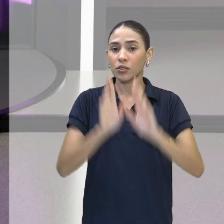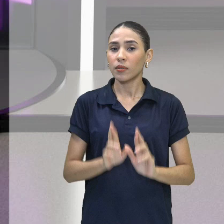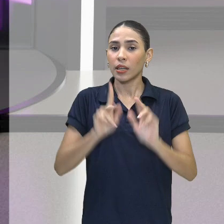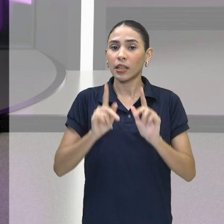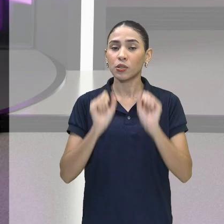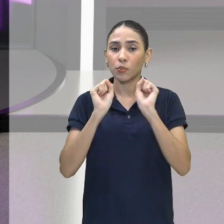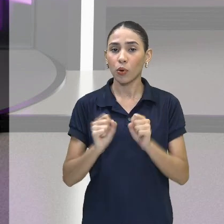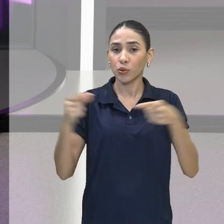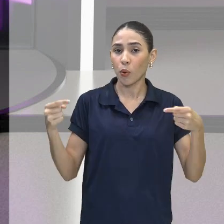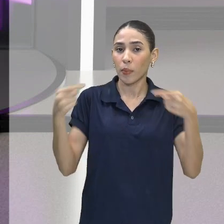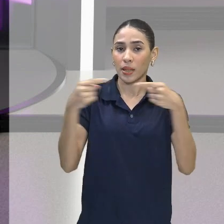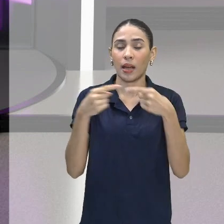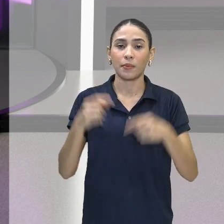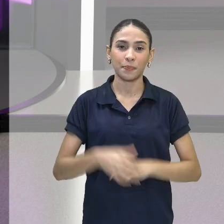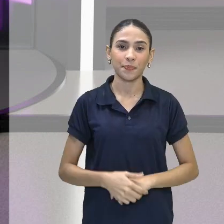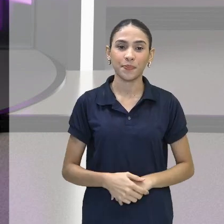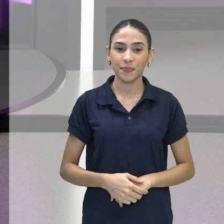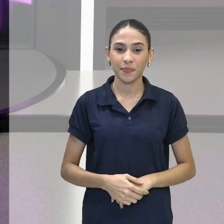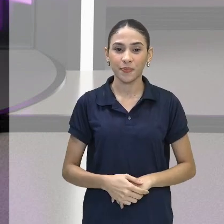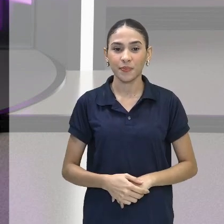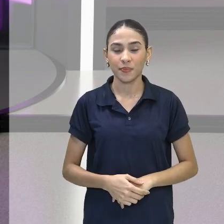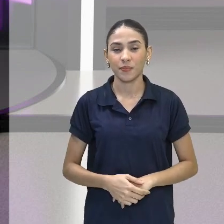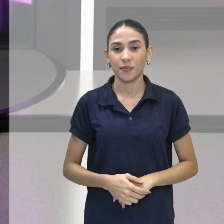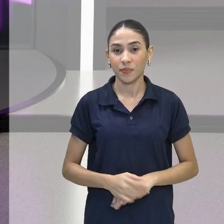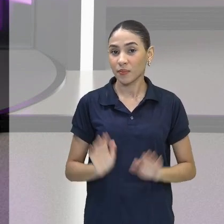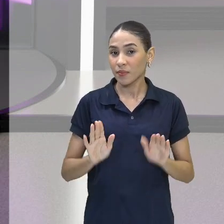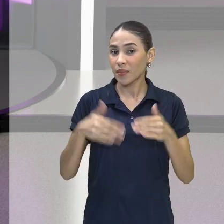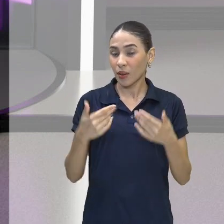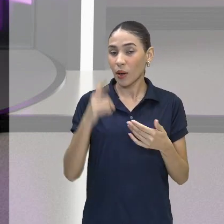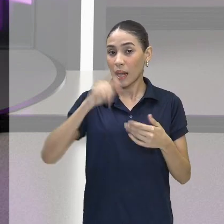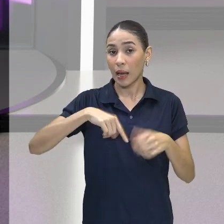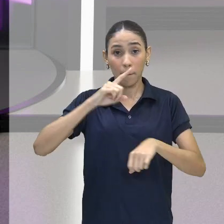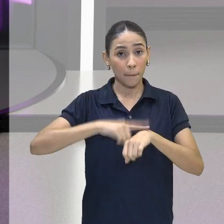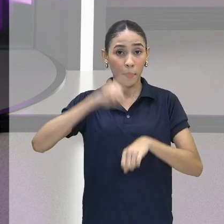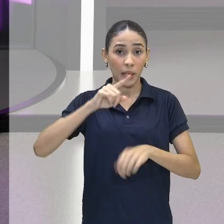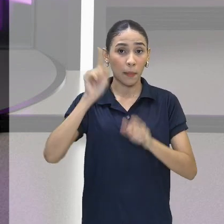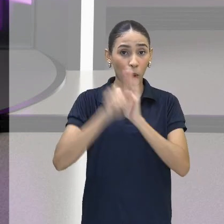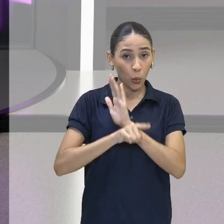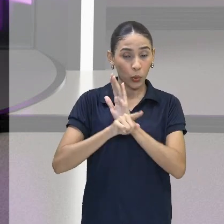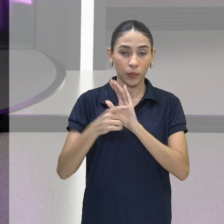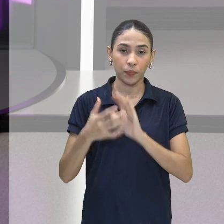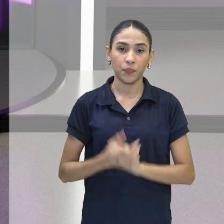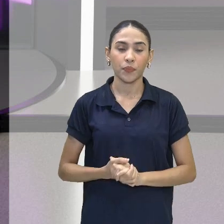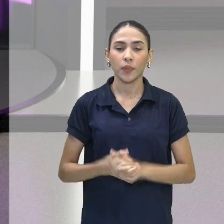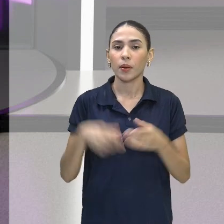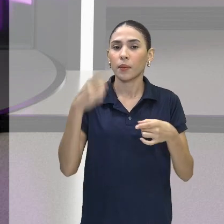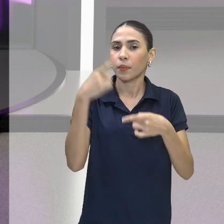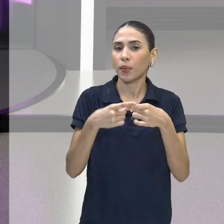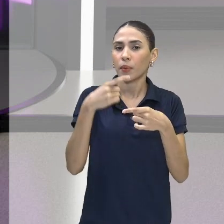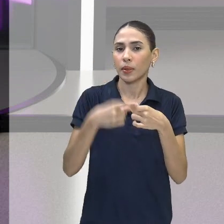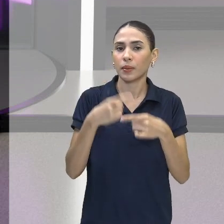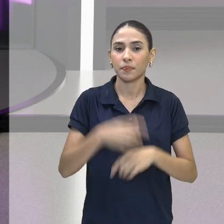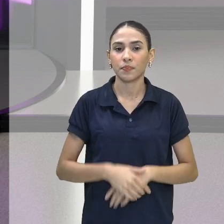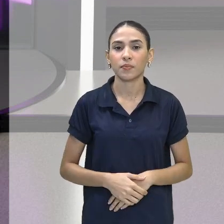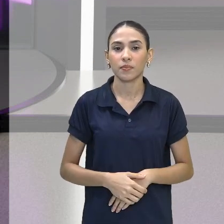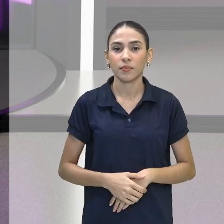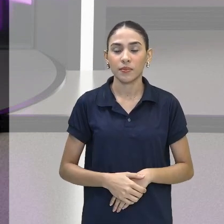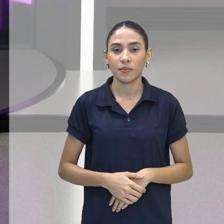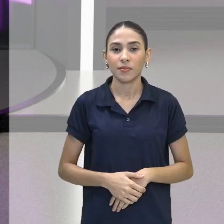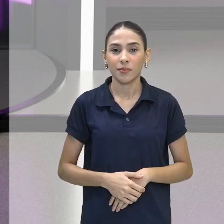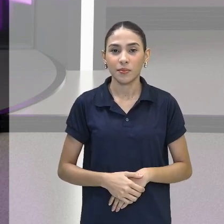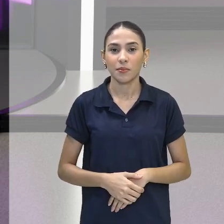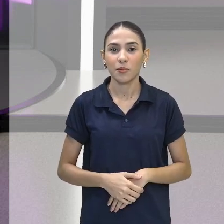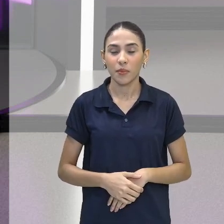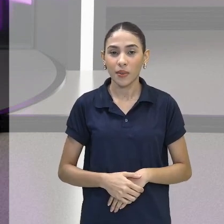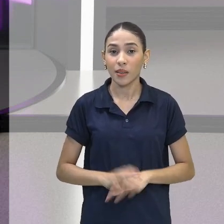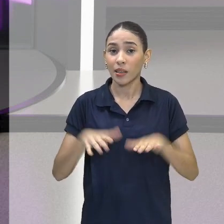por Brena? Beleza? Então, essa é a nossa primeira pergunta. Por quê? Porque aí a gente